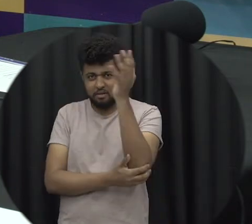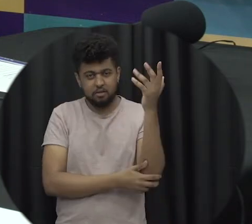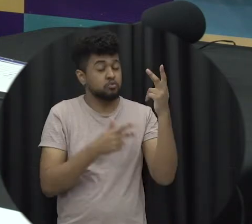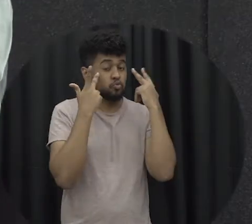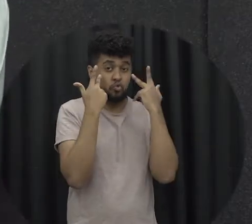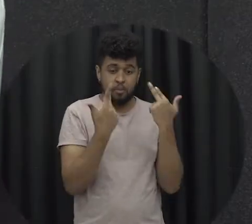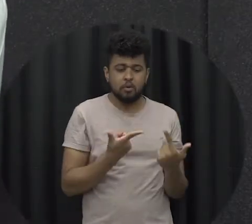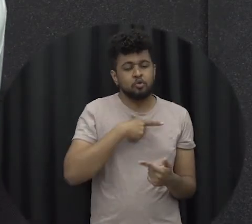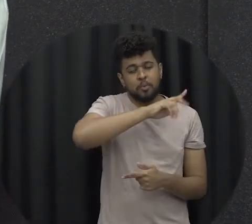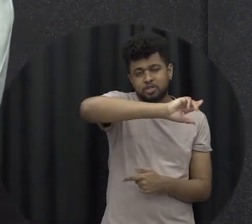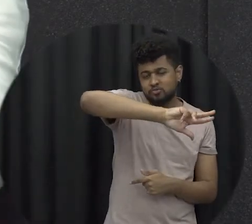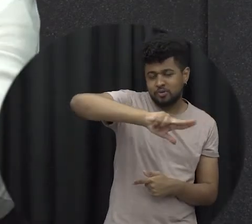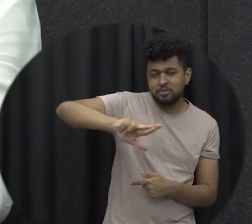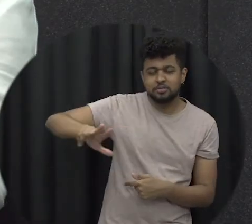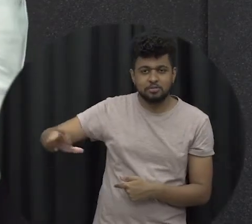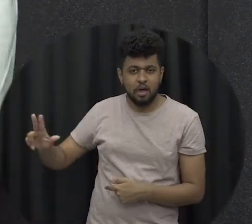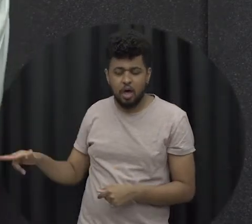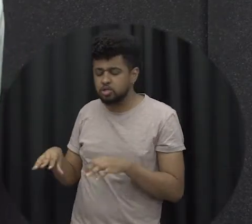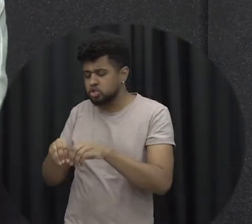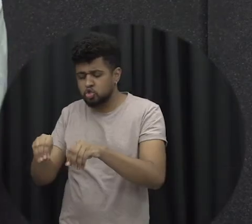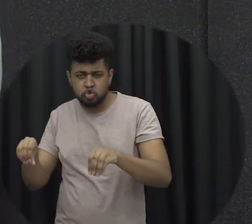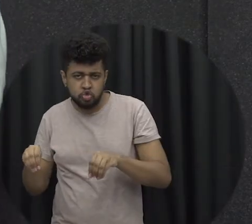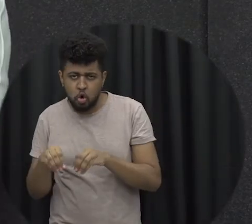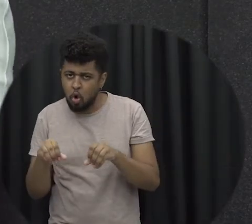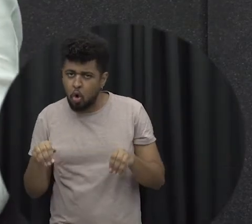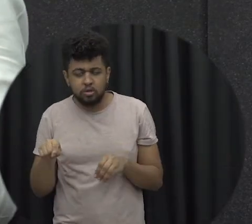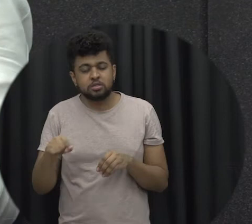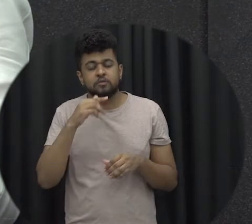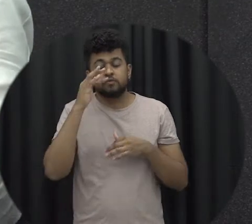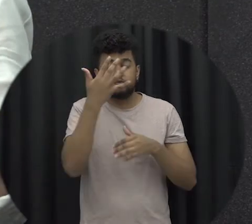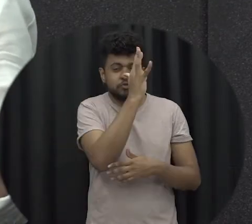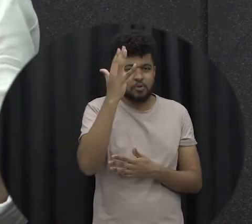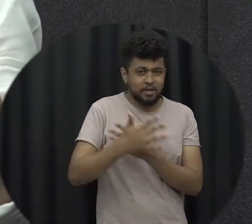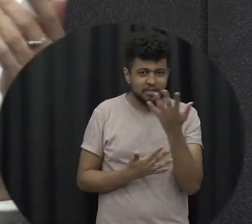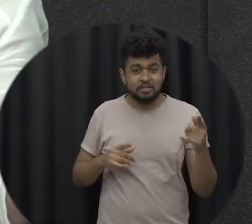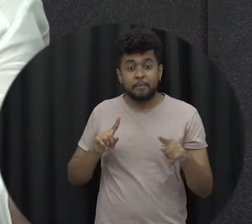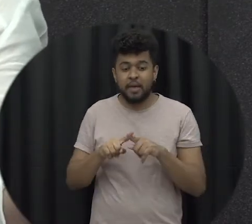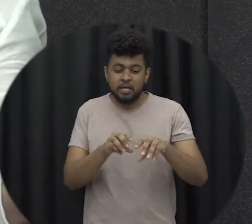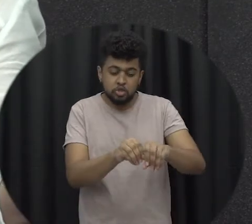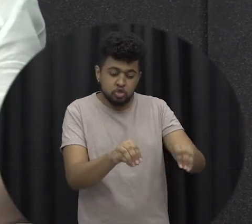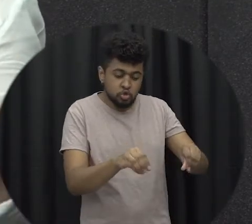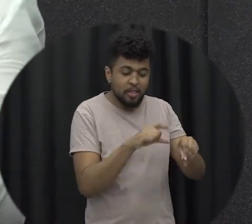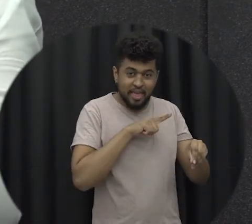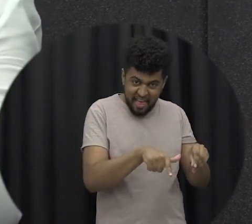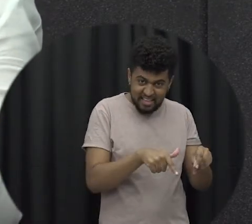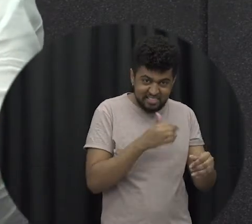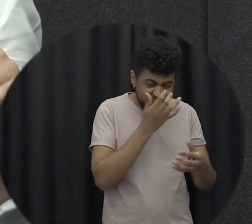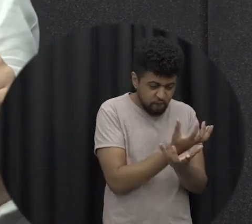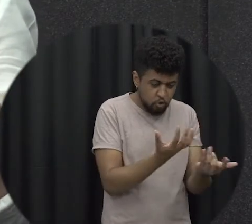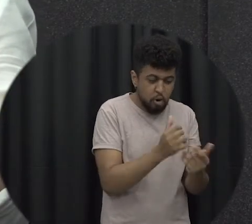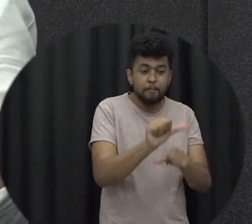normais, tem uma diversidade, né? O solo, né, dessa floresta. E o solo, quando tem essa planta,